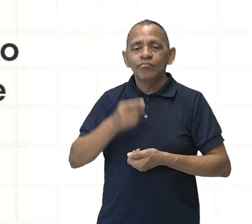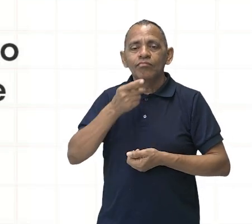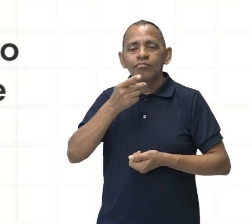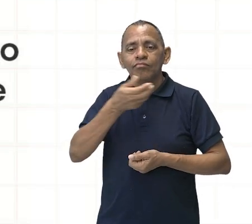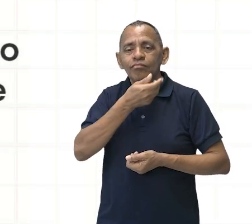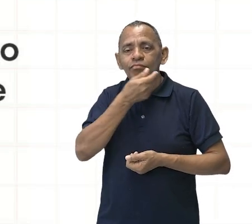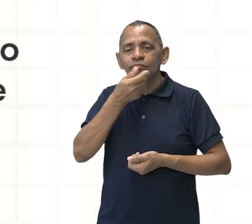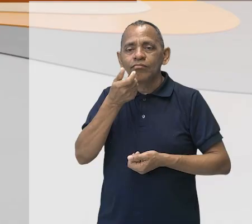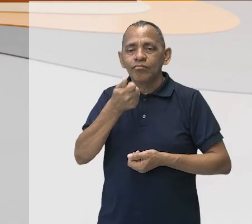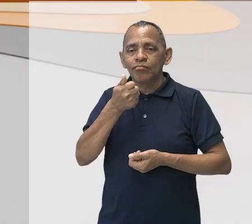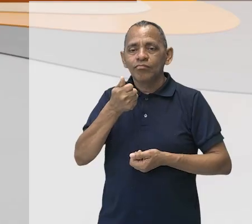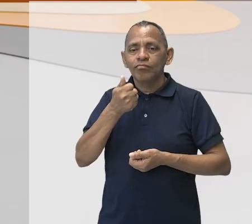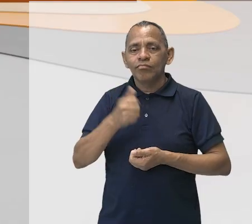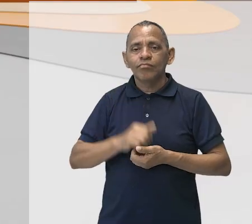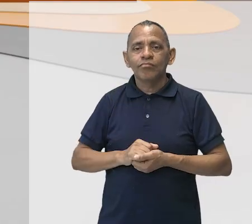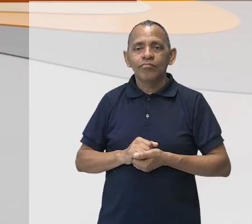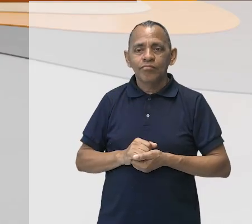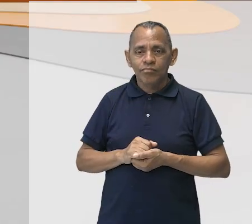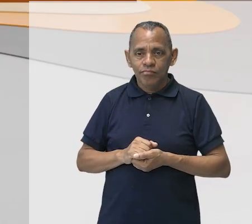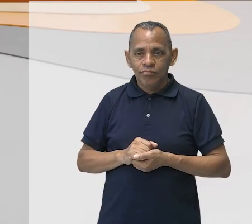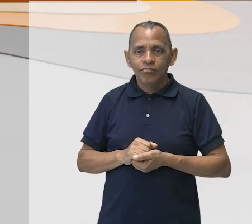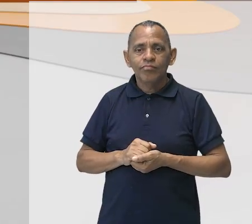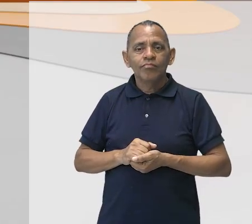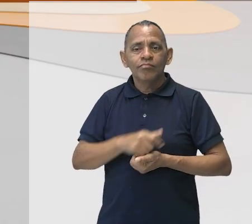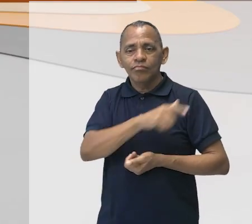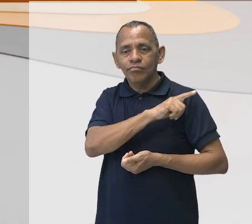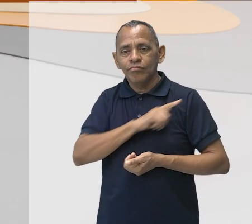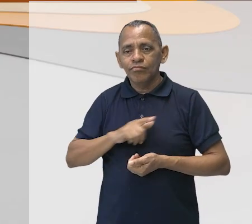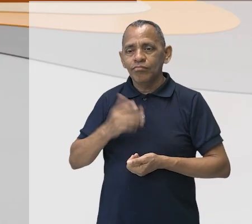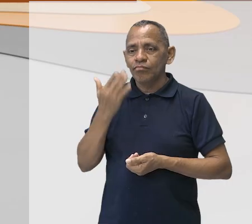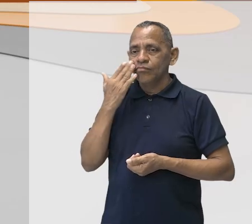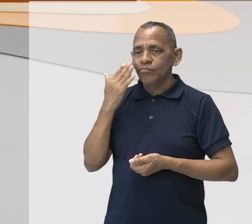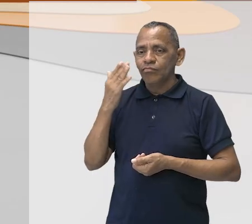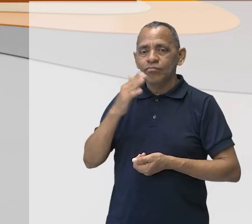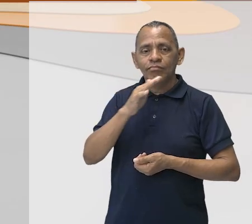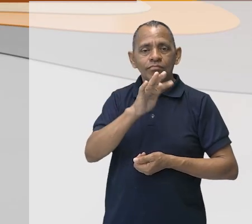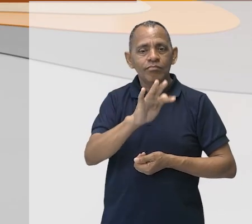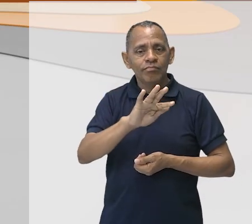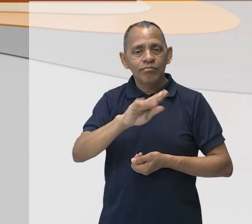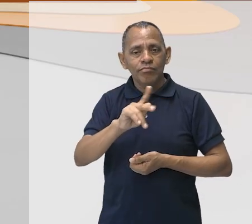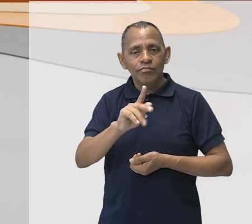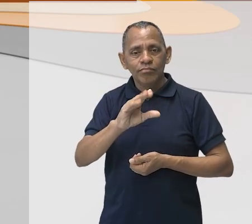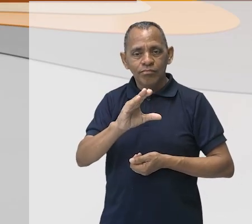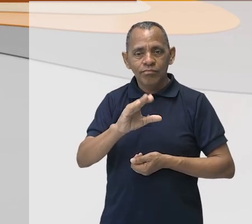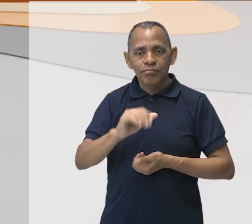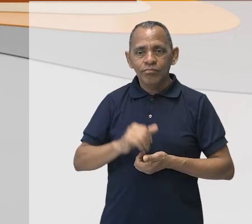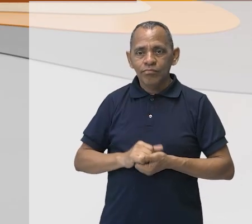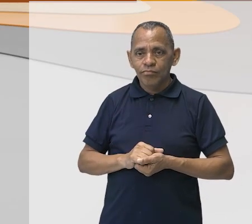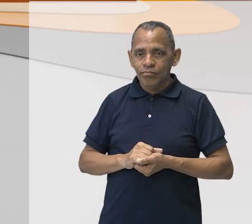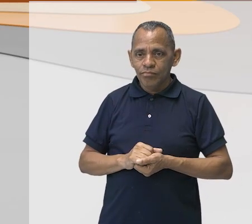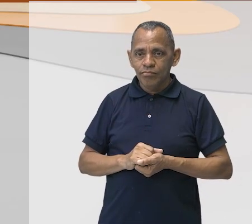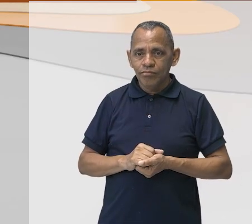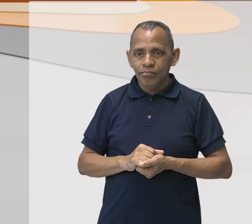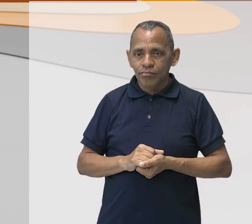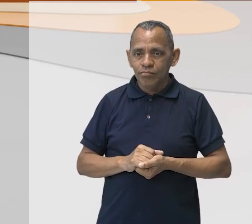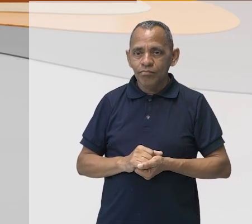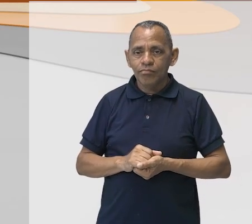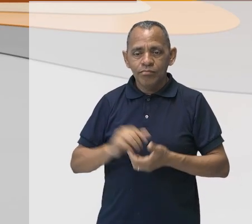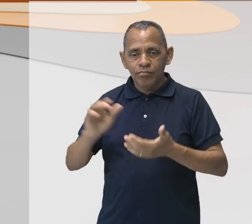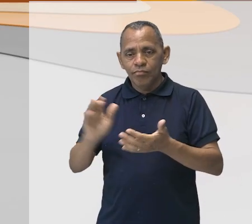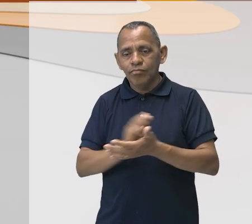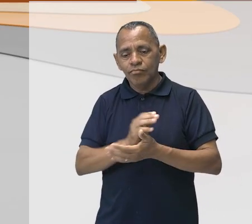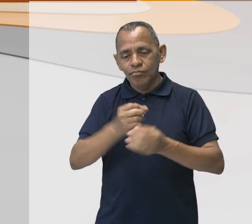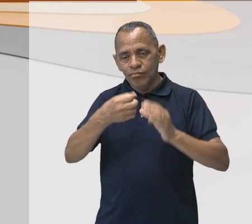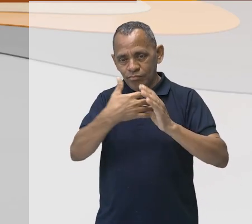melhor sobre o governo de FHC. Então, temos aqui a imagem de Fernando Henrique Cardoso e temos alguns pontos,